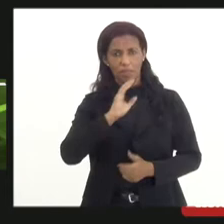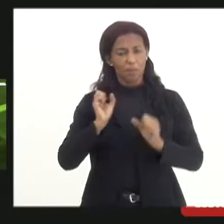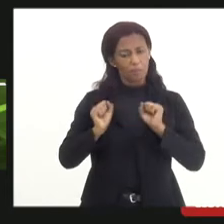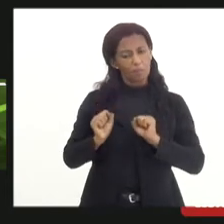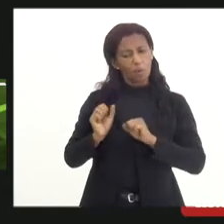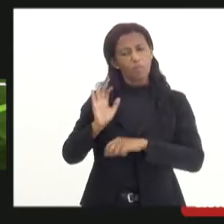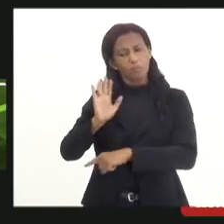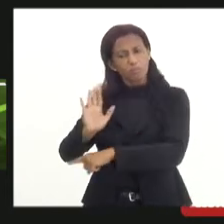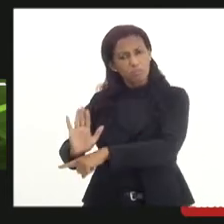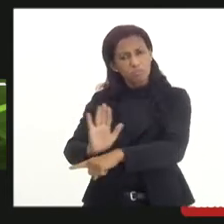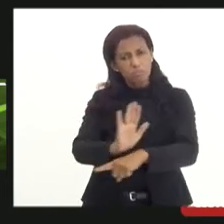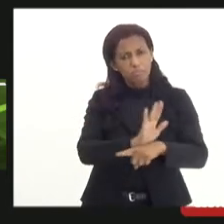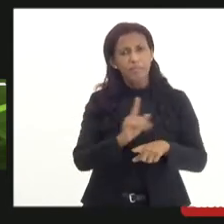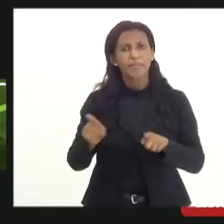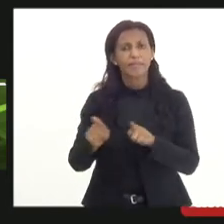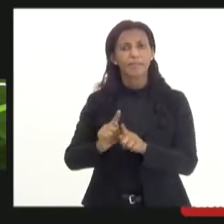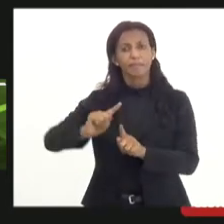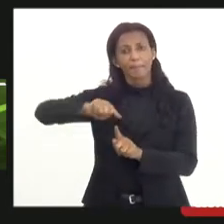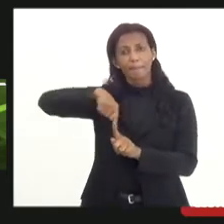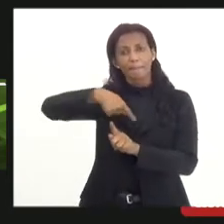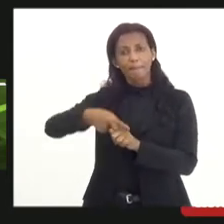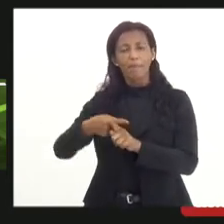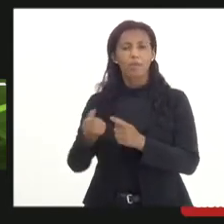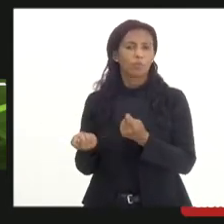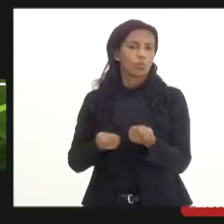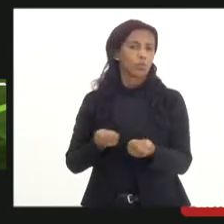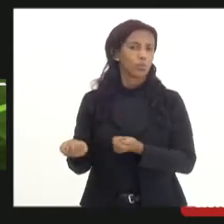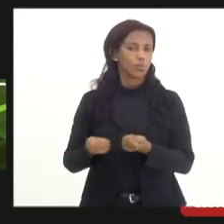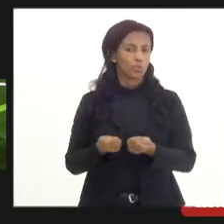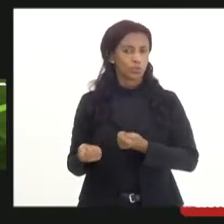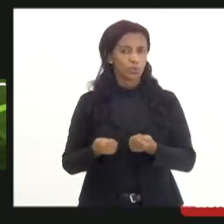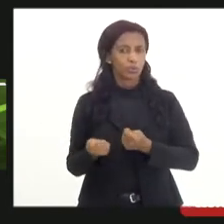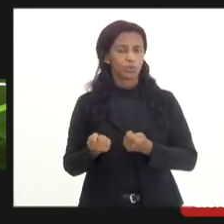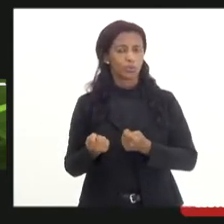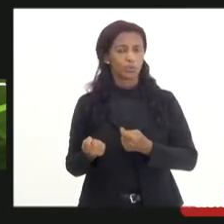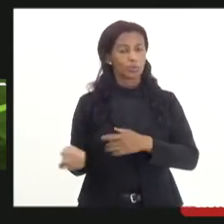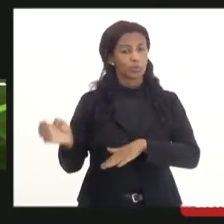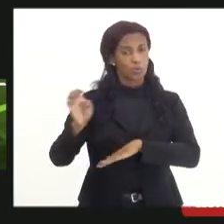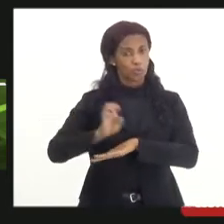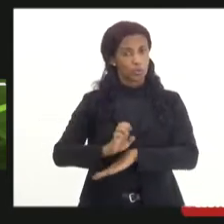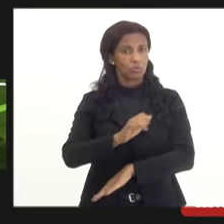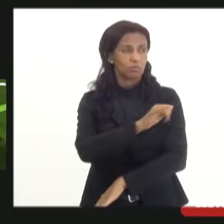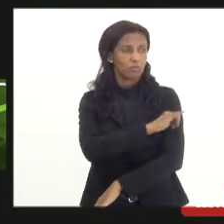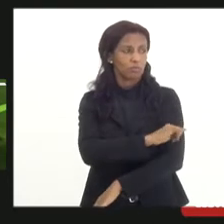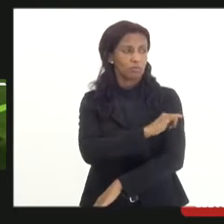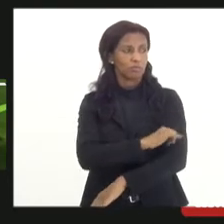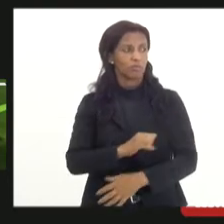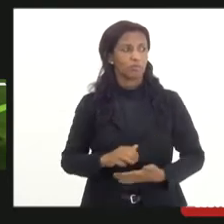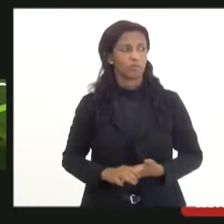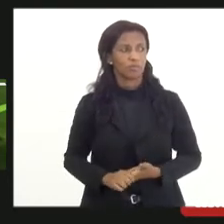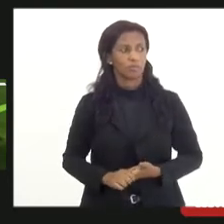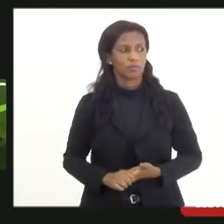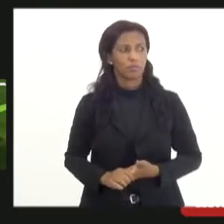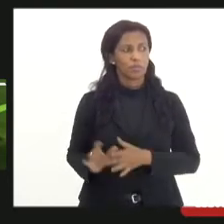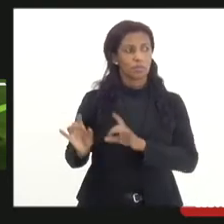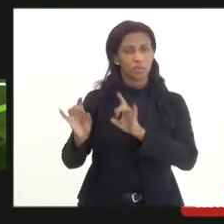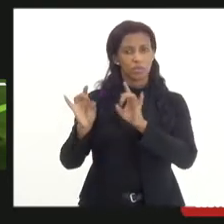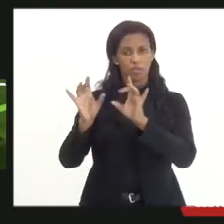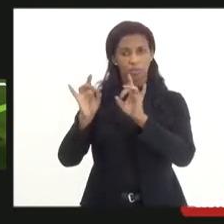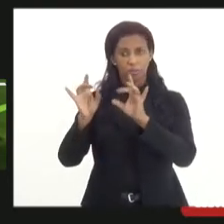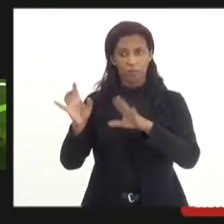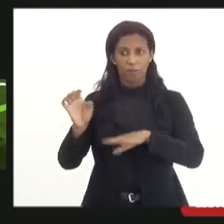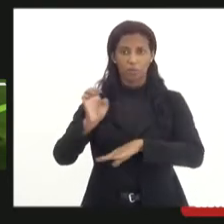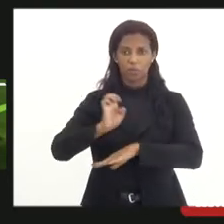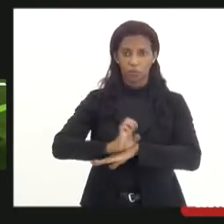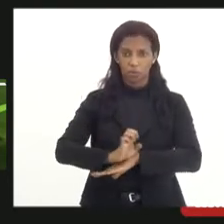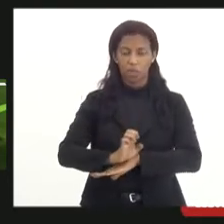contribuir também ainda mais com a economia do nosso estado do Rio de Janeiro, né, especialmente o nosso estado